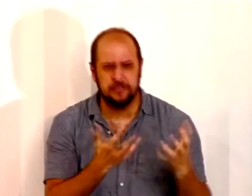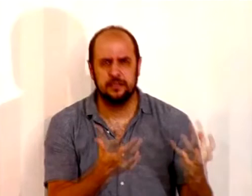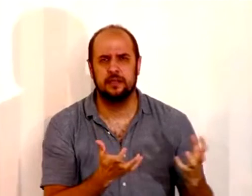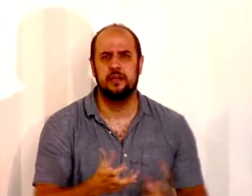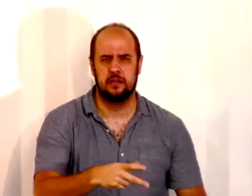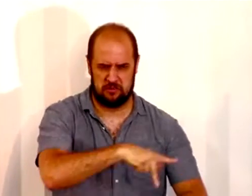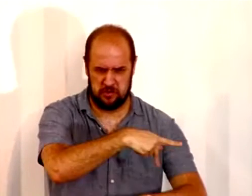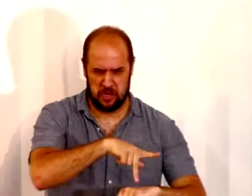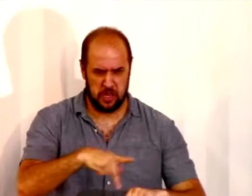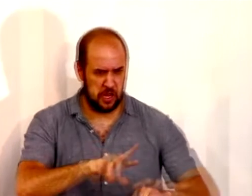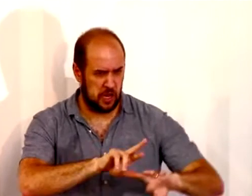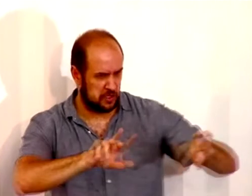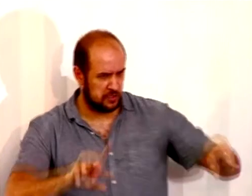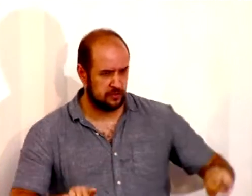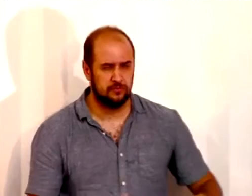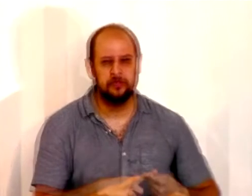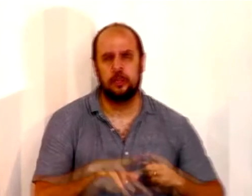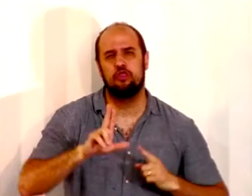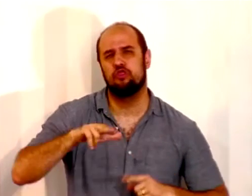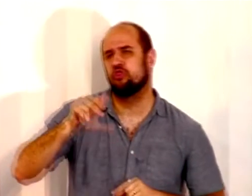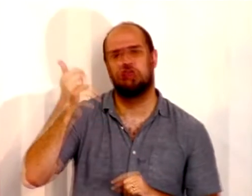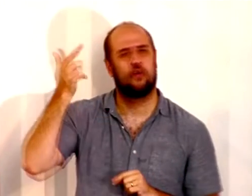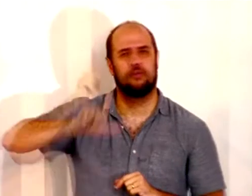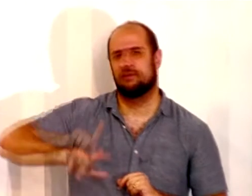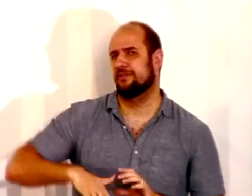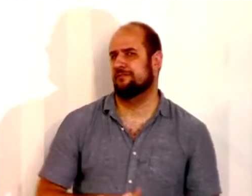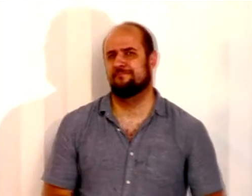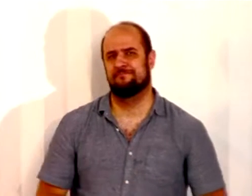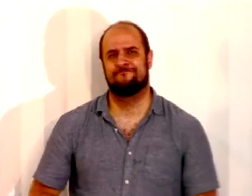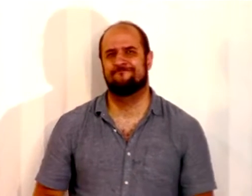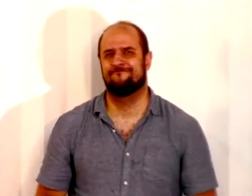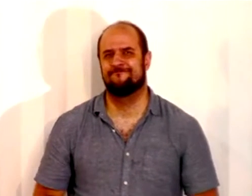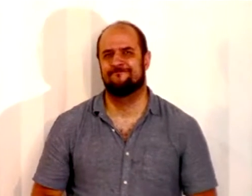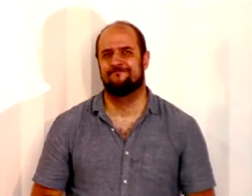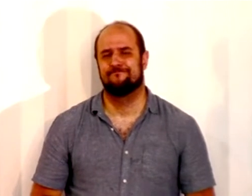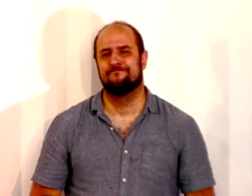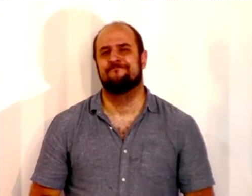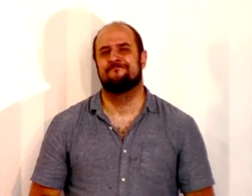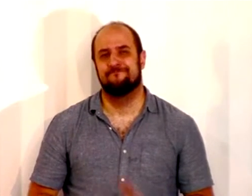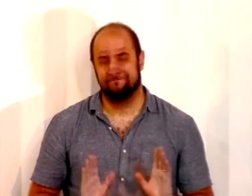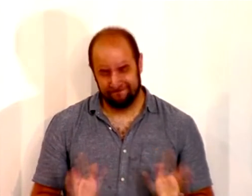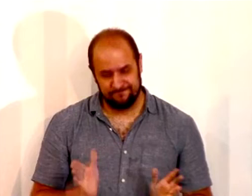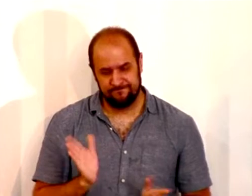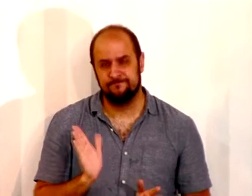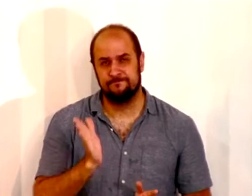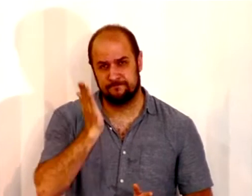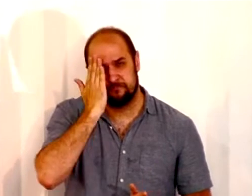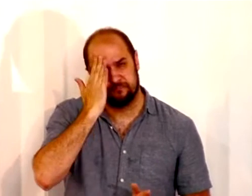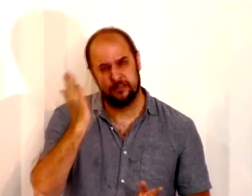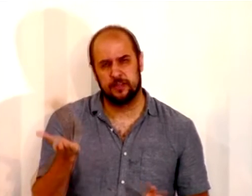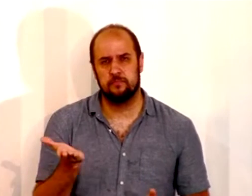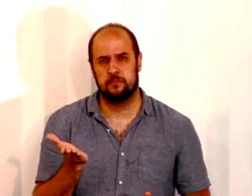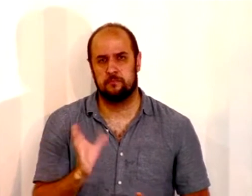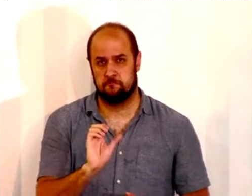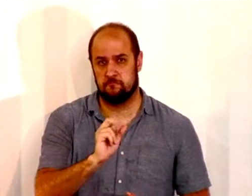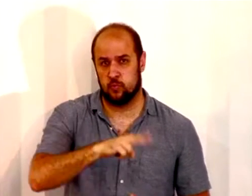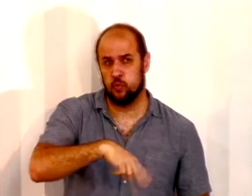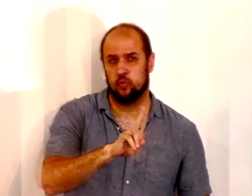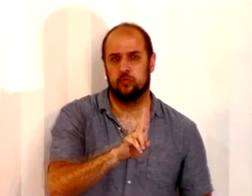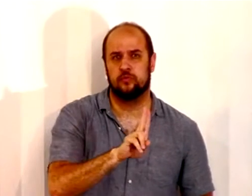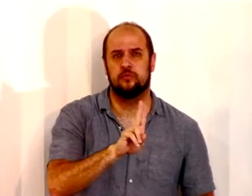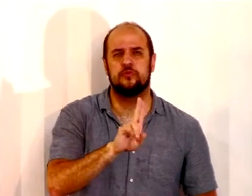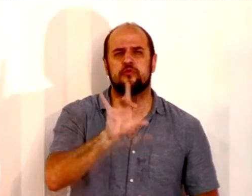nas nações, mas a ONU não vai conseguir. Não precisamos com isso denegrir essa instituição, mas somente